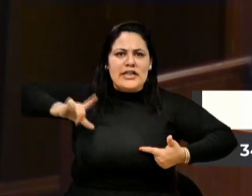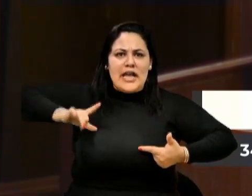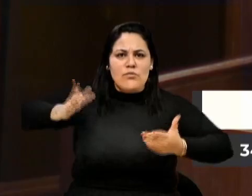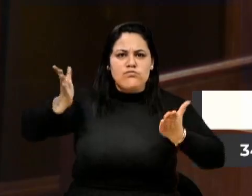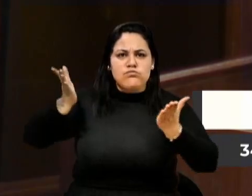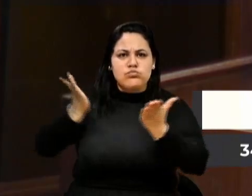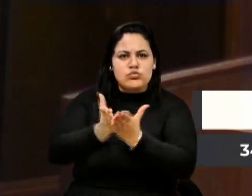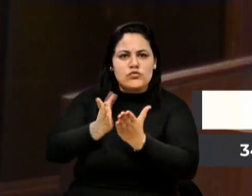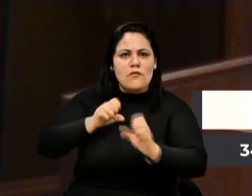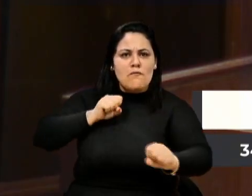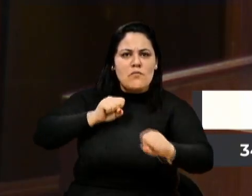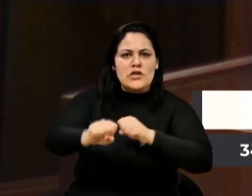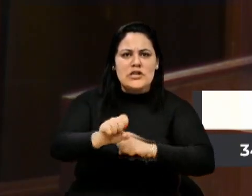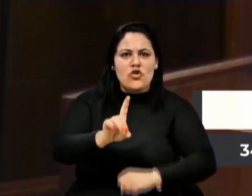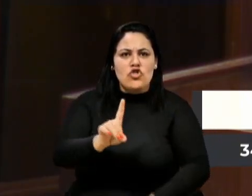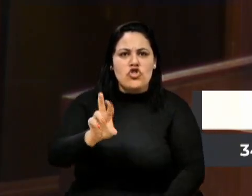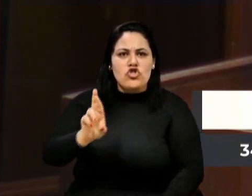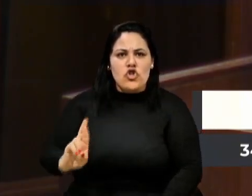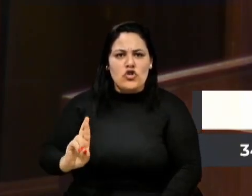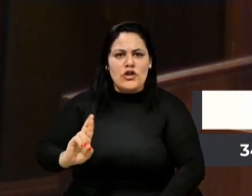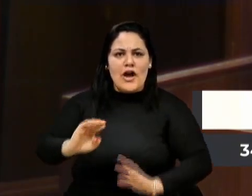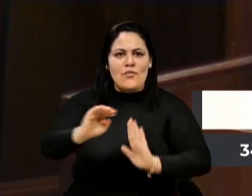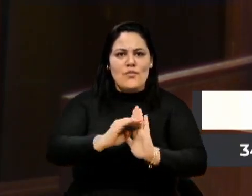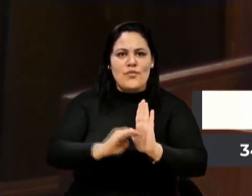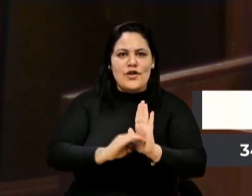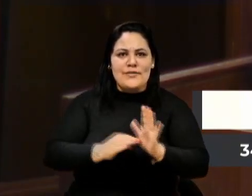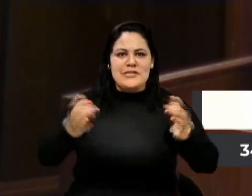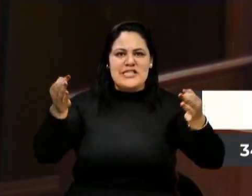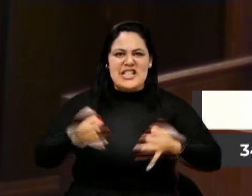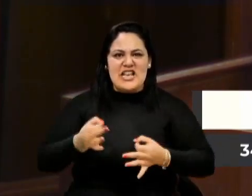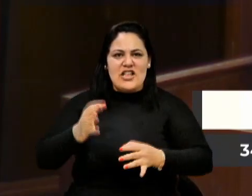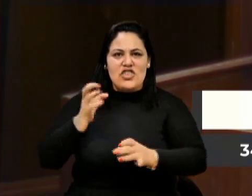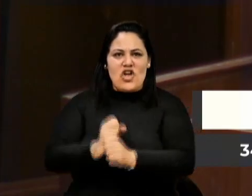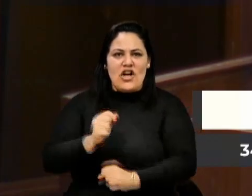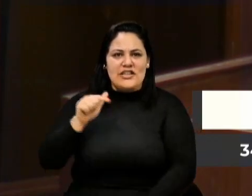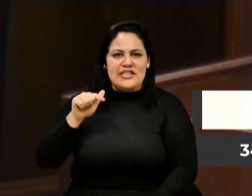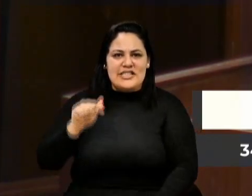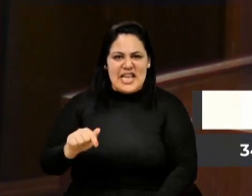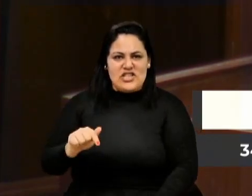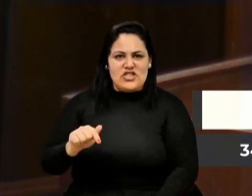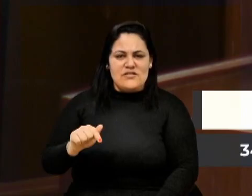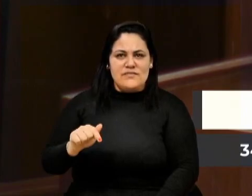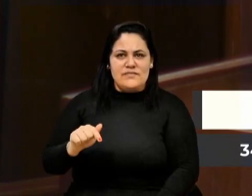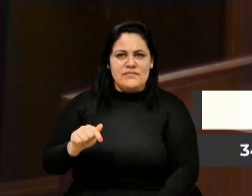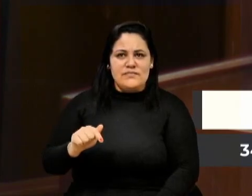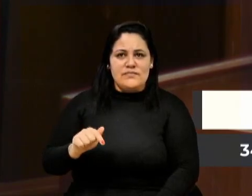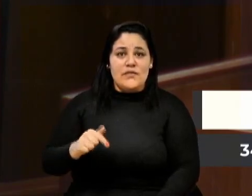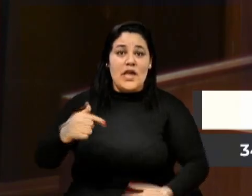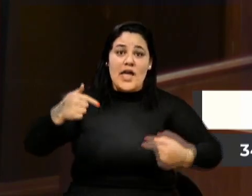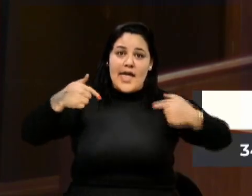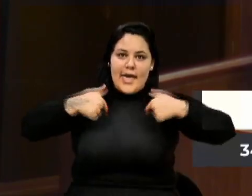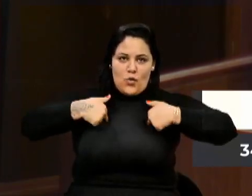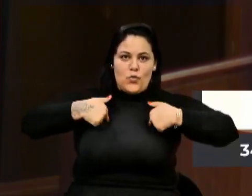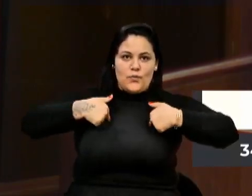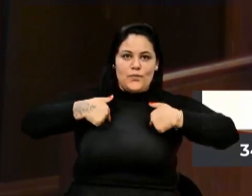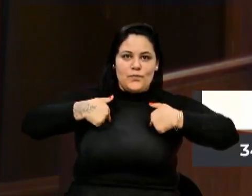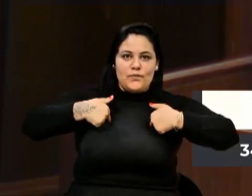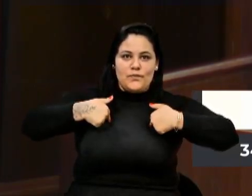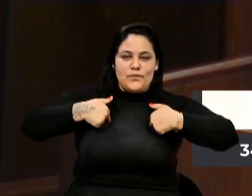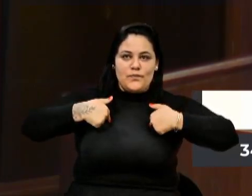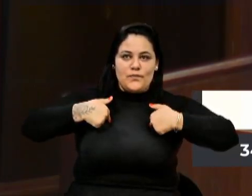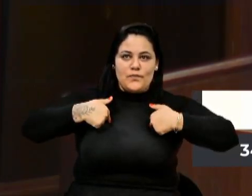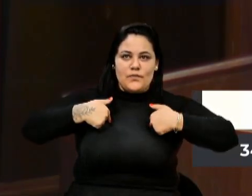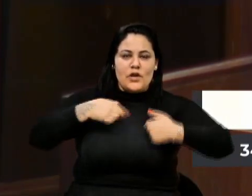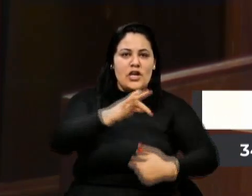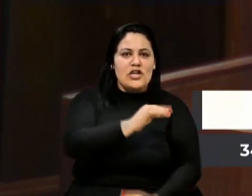de um programa de excelência com nota 7 pelo CAPES, é esse que vos fala. Tanto Tico